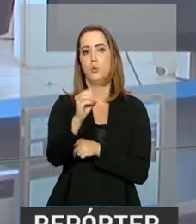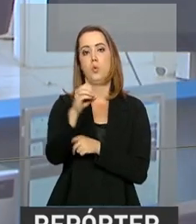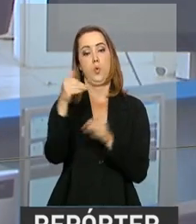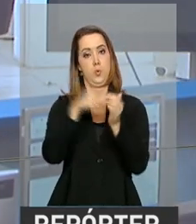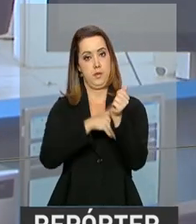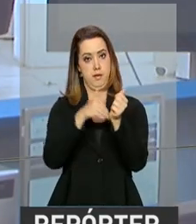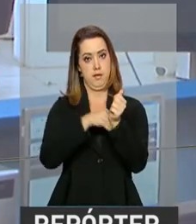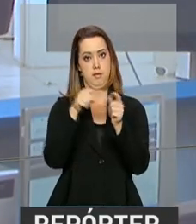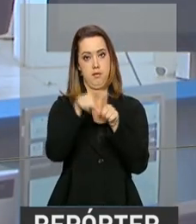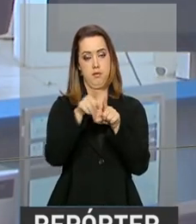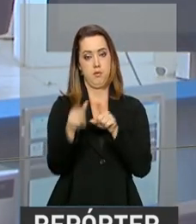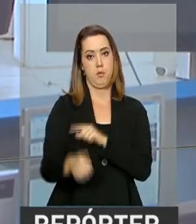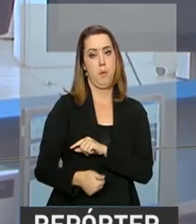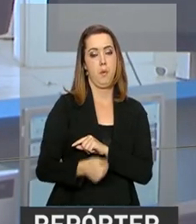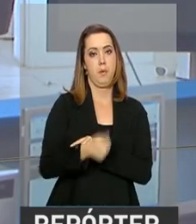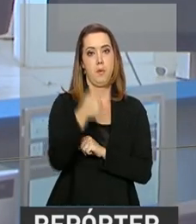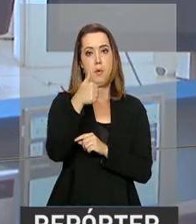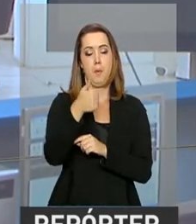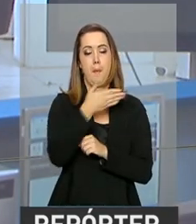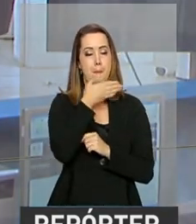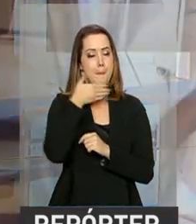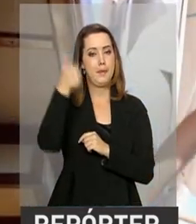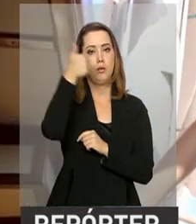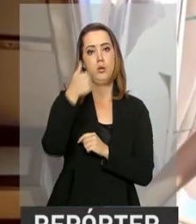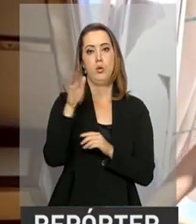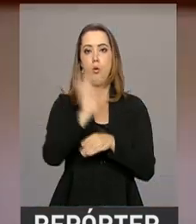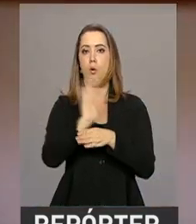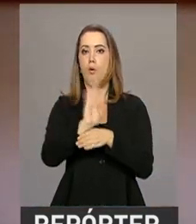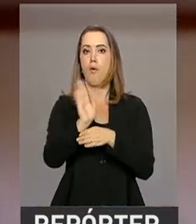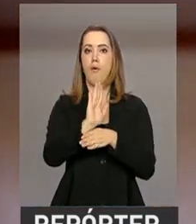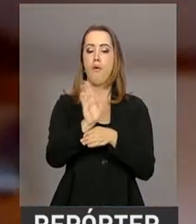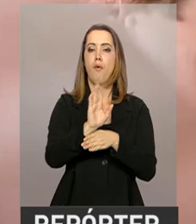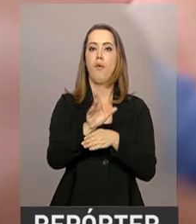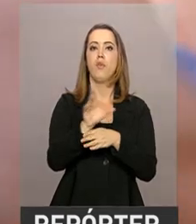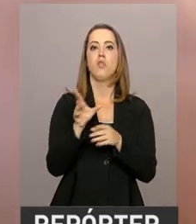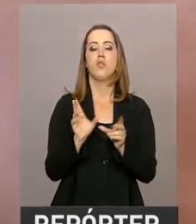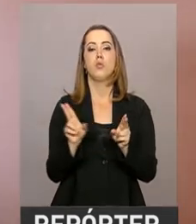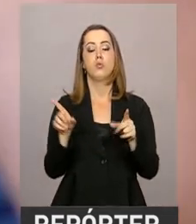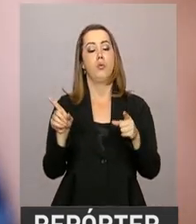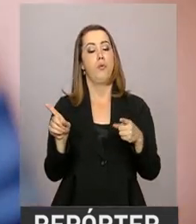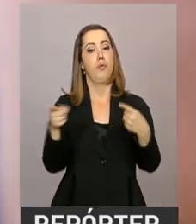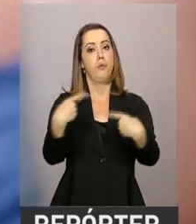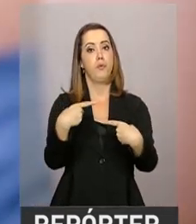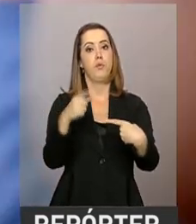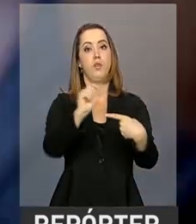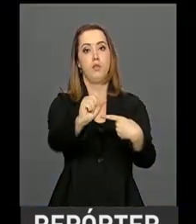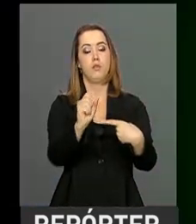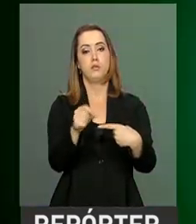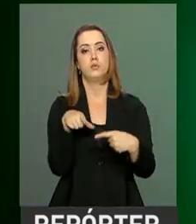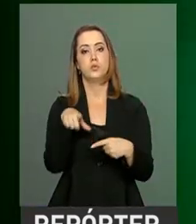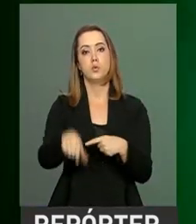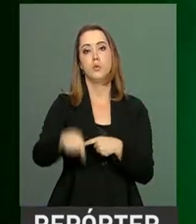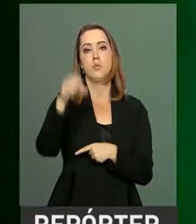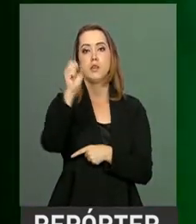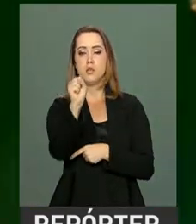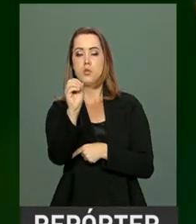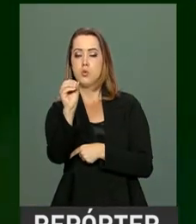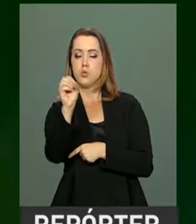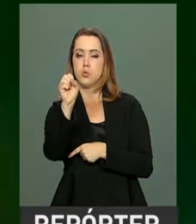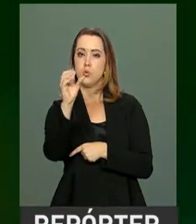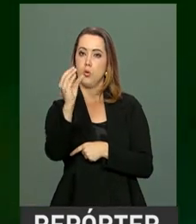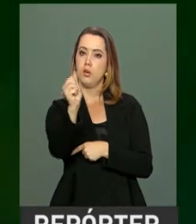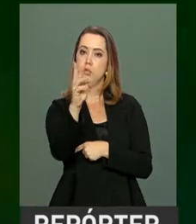língua estrangeira no Oscar 2017 o longa Pequeno Segredo foi selecionado por uma comissão especial formada por nove